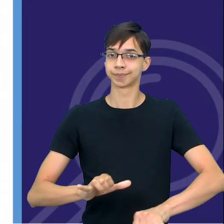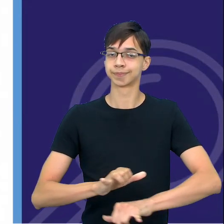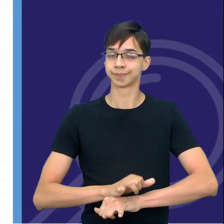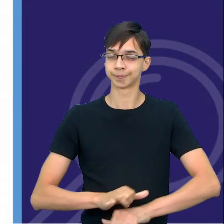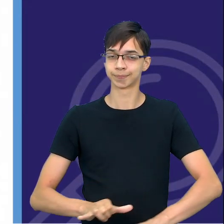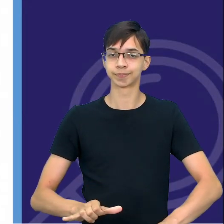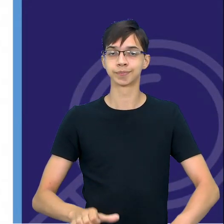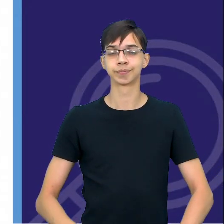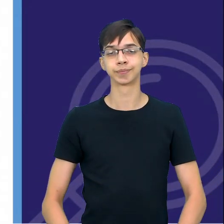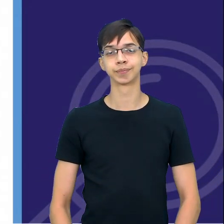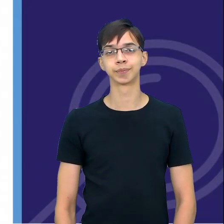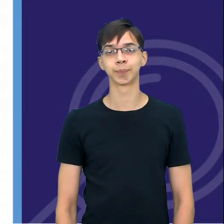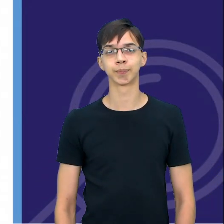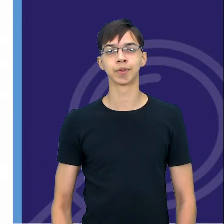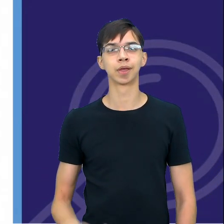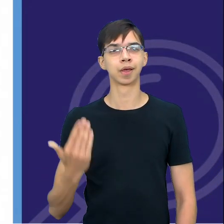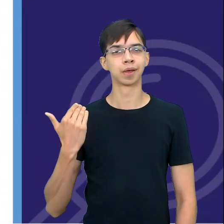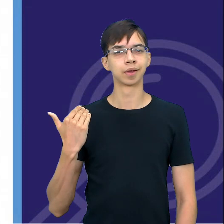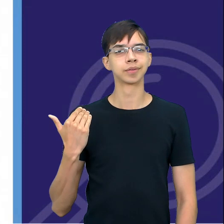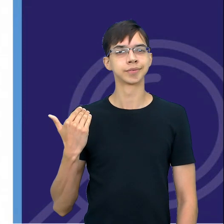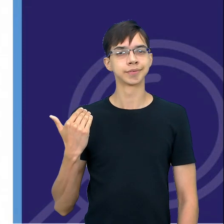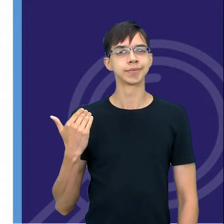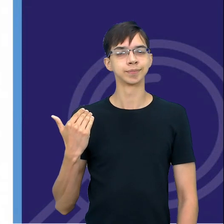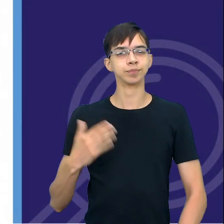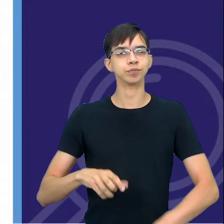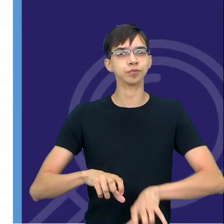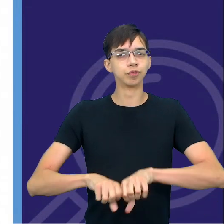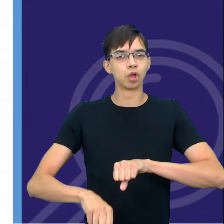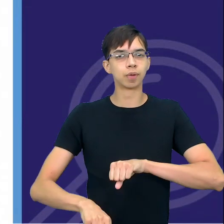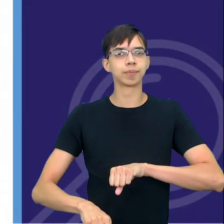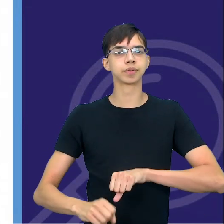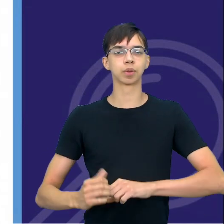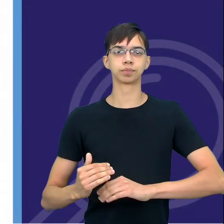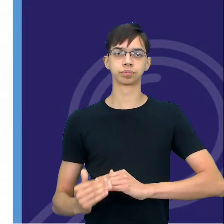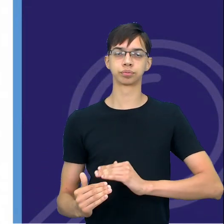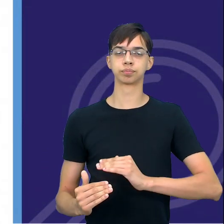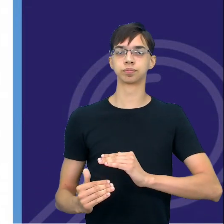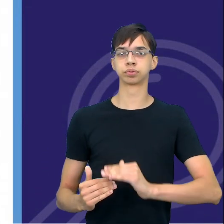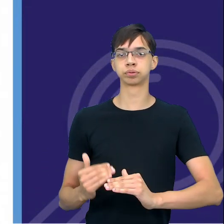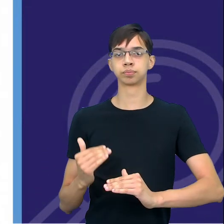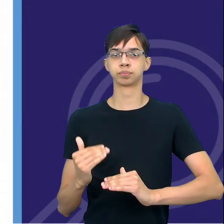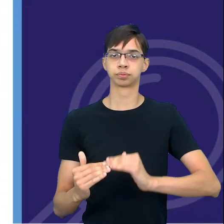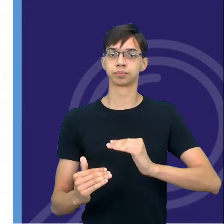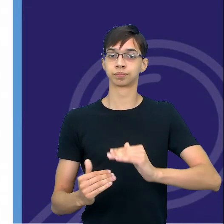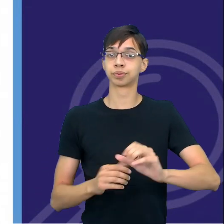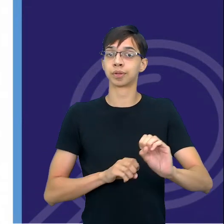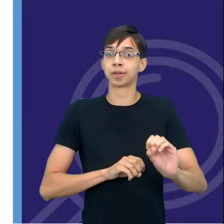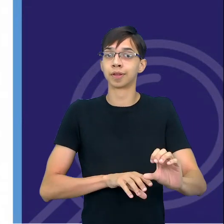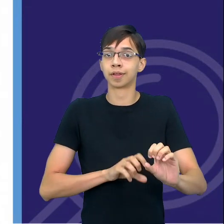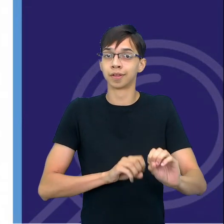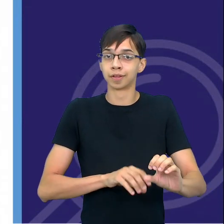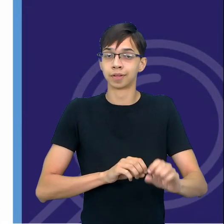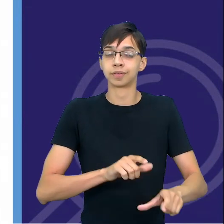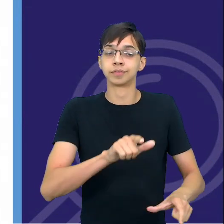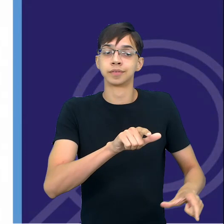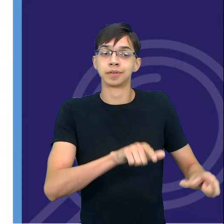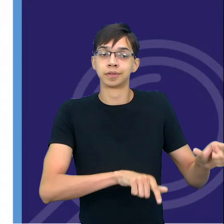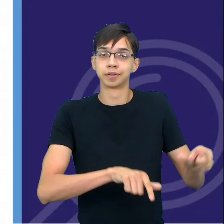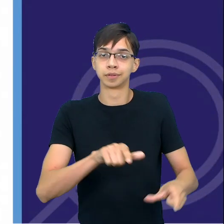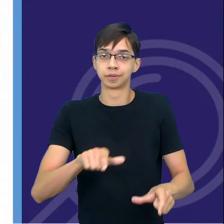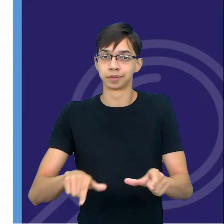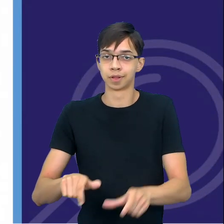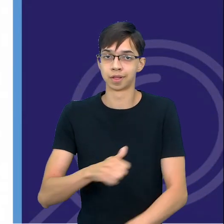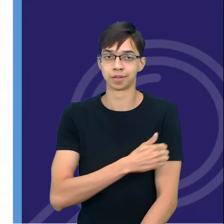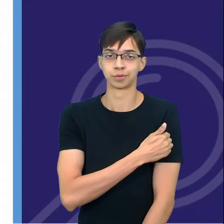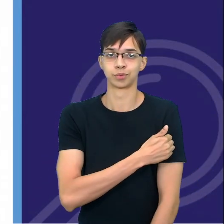veio construindo ao longo dessas formações, né, com os nossos estudantes da terceira série, nós deixamos como sugestão